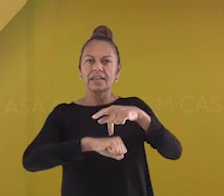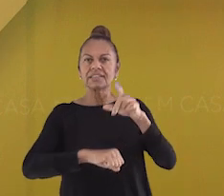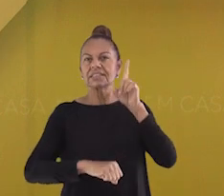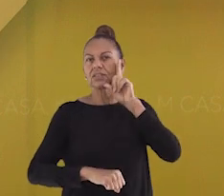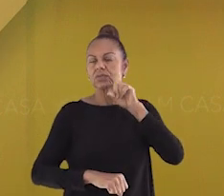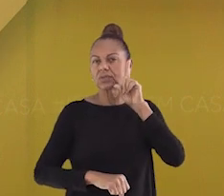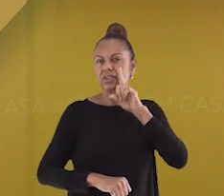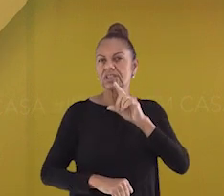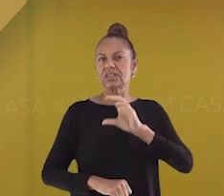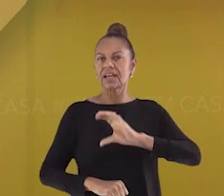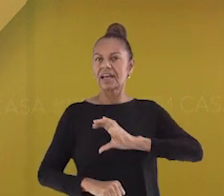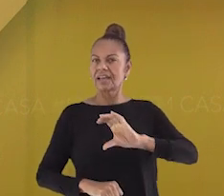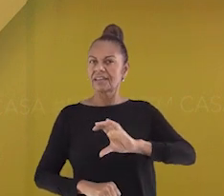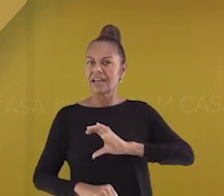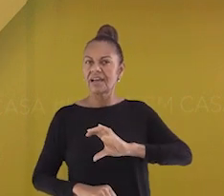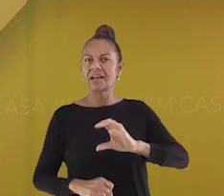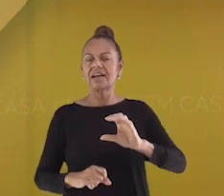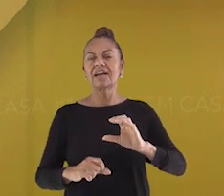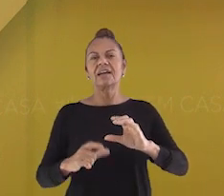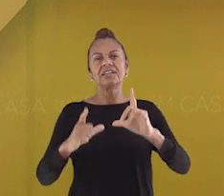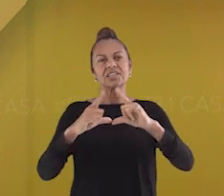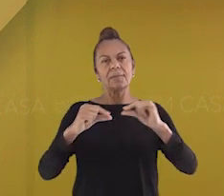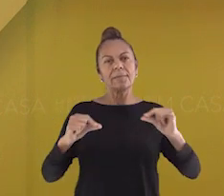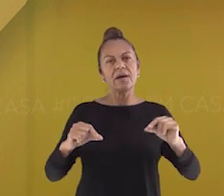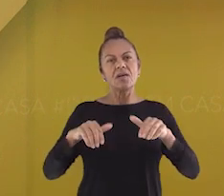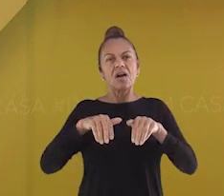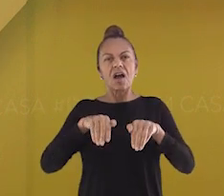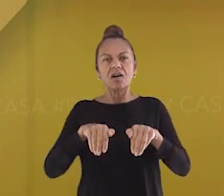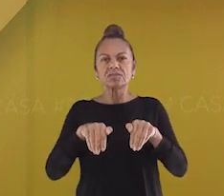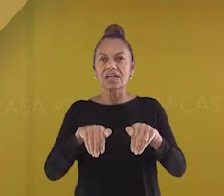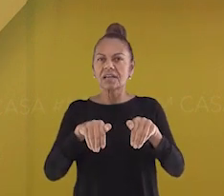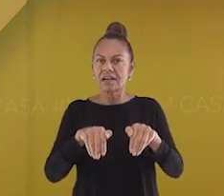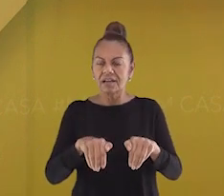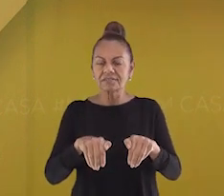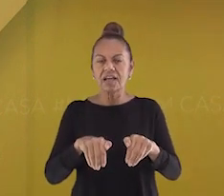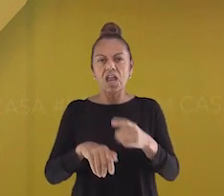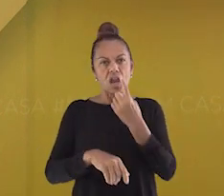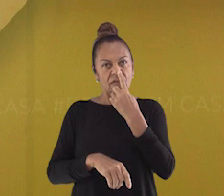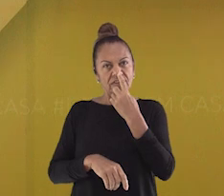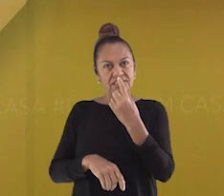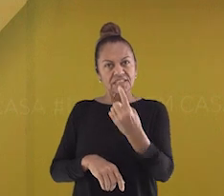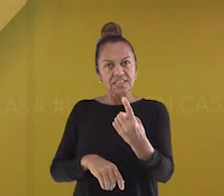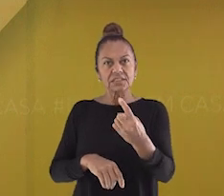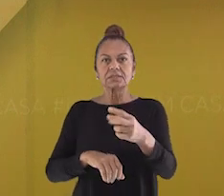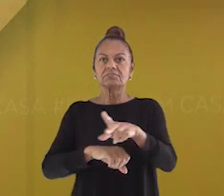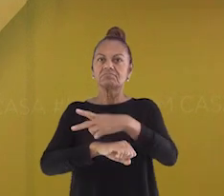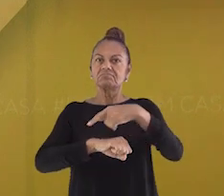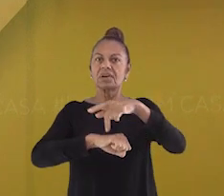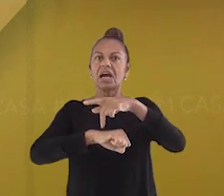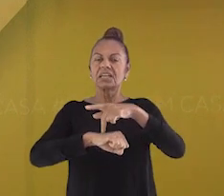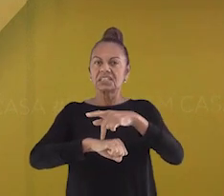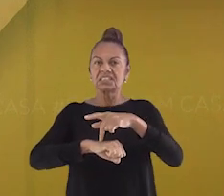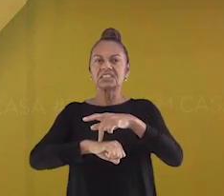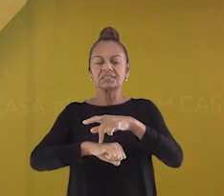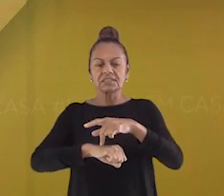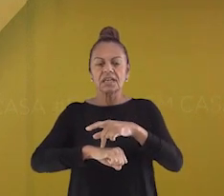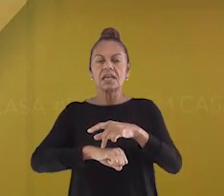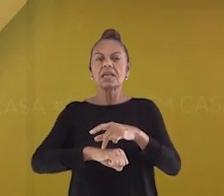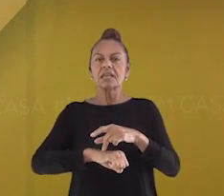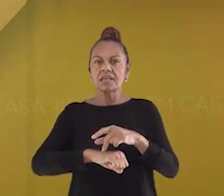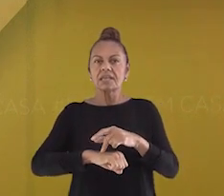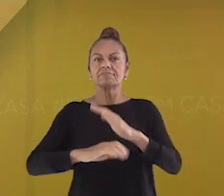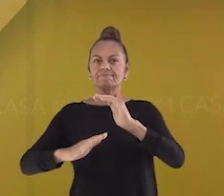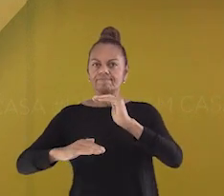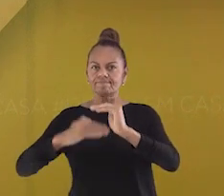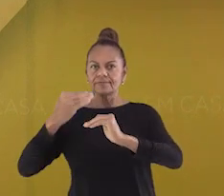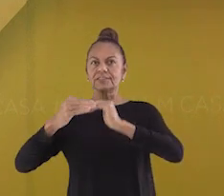Exemplo: Estados Unidos, Canadá, Japão, Austrália, Nova Zelândia são